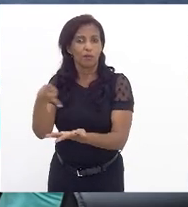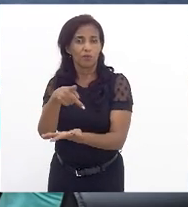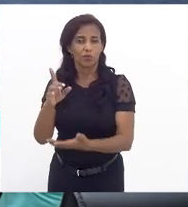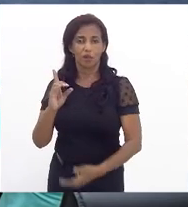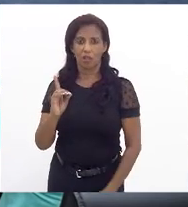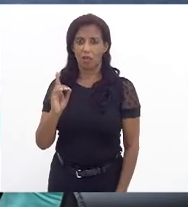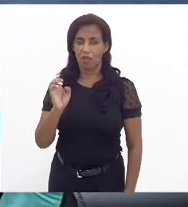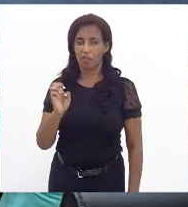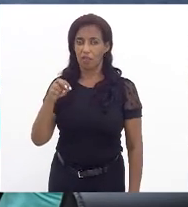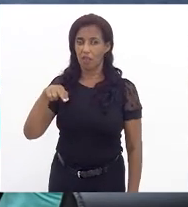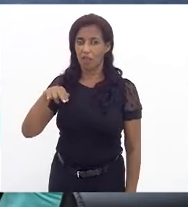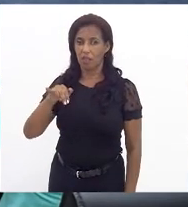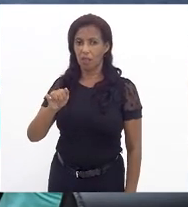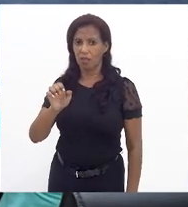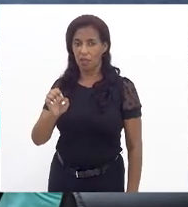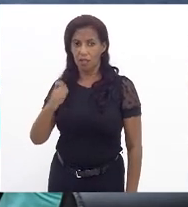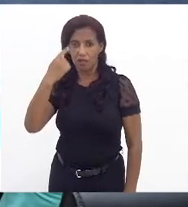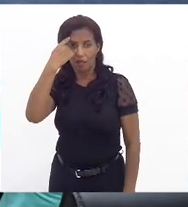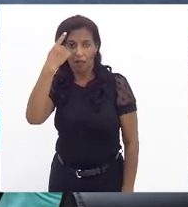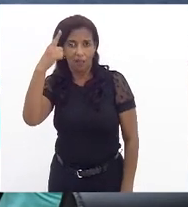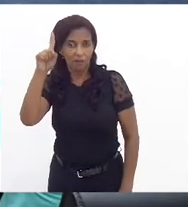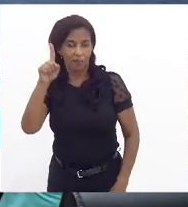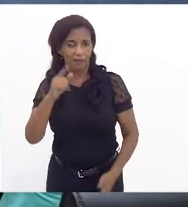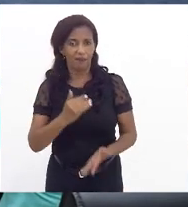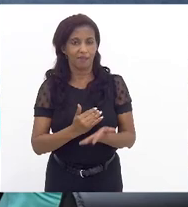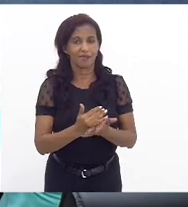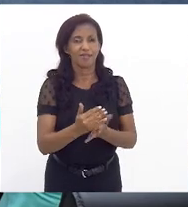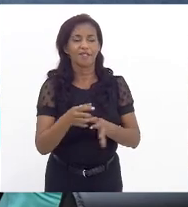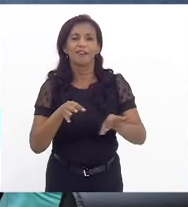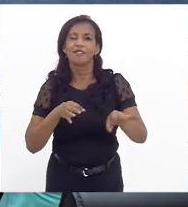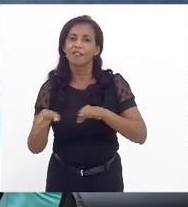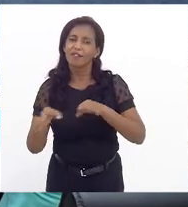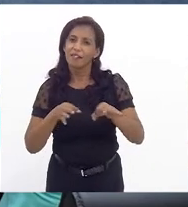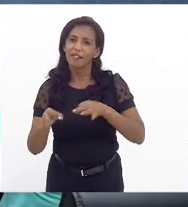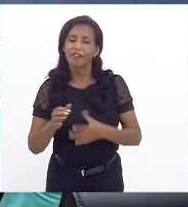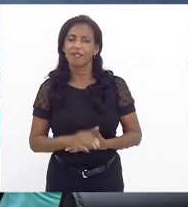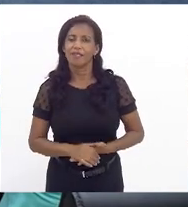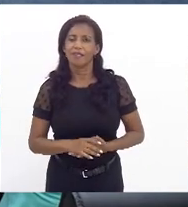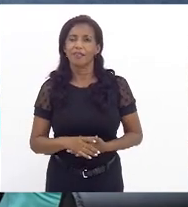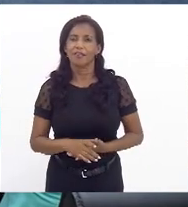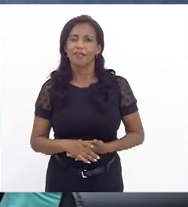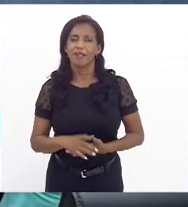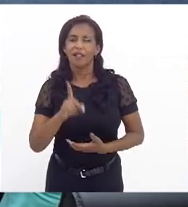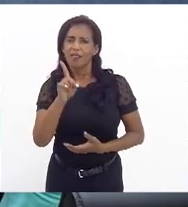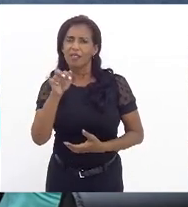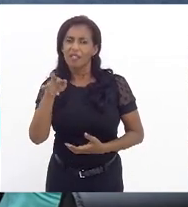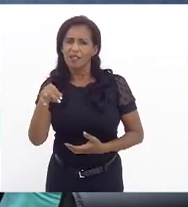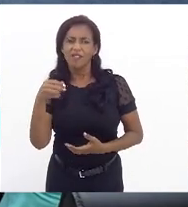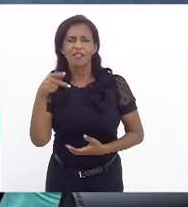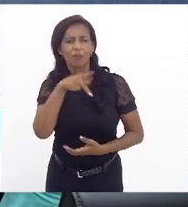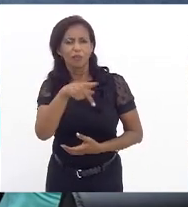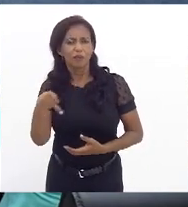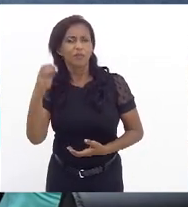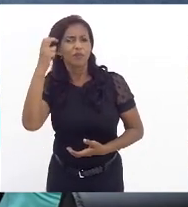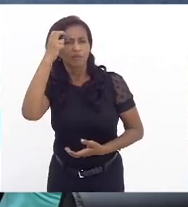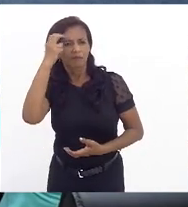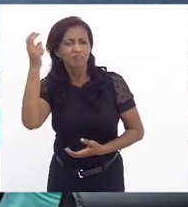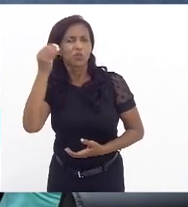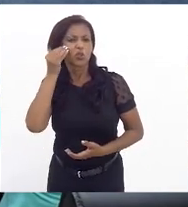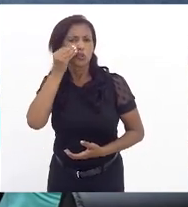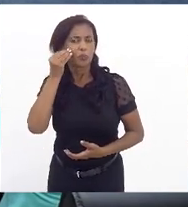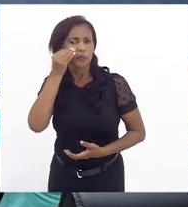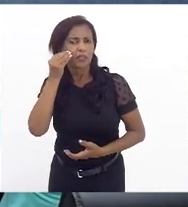nosso mandato, a ideia inicial desse projeto. A Denise é uma professora muito experiente e deu várias